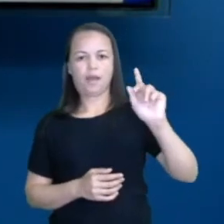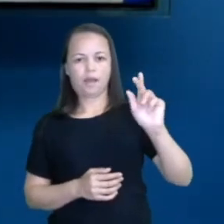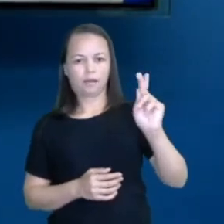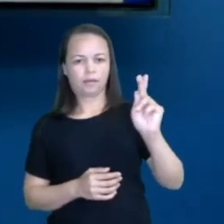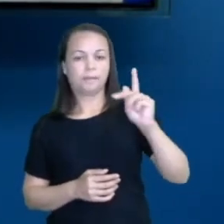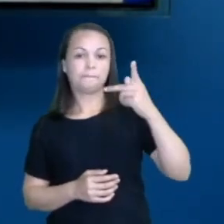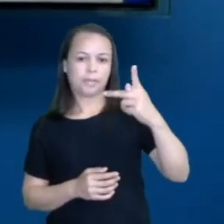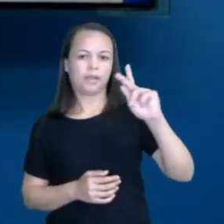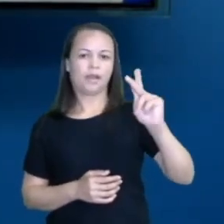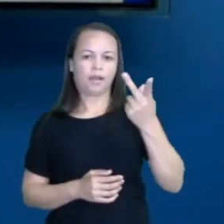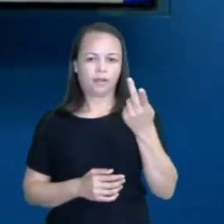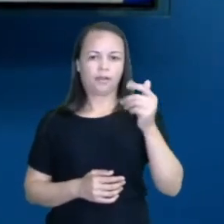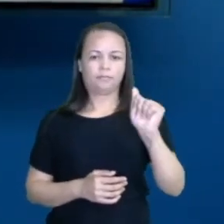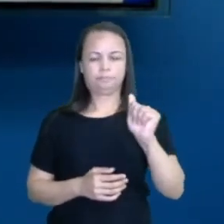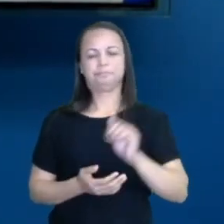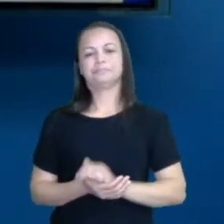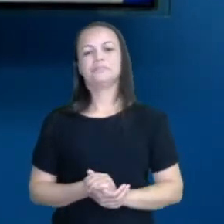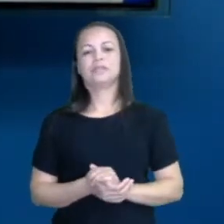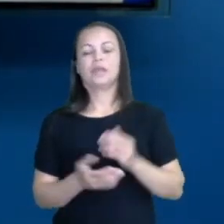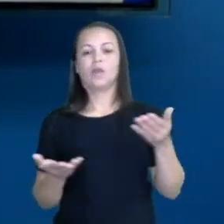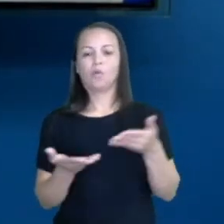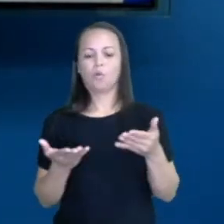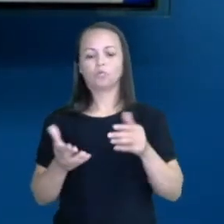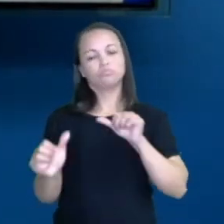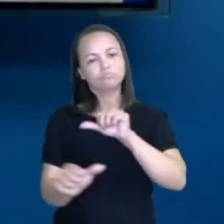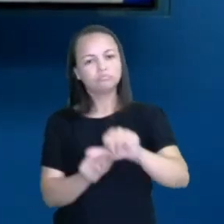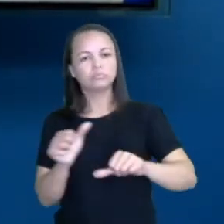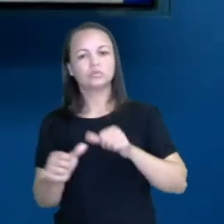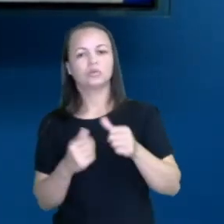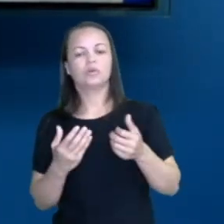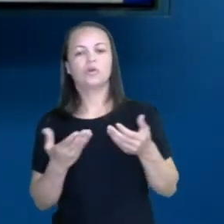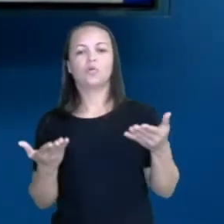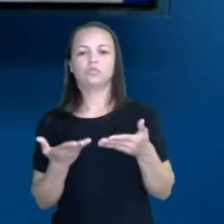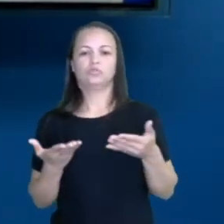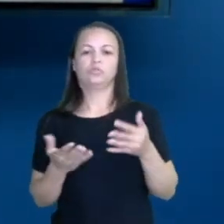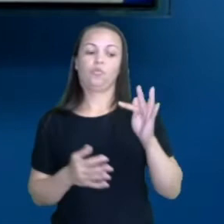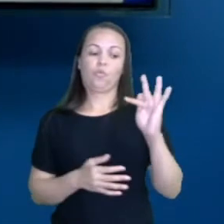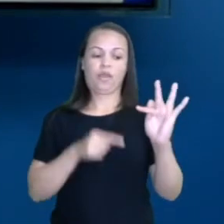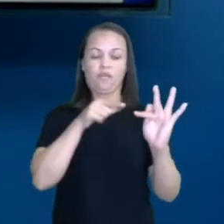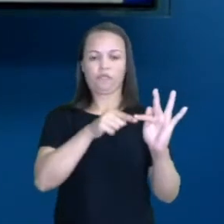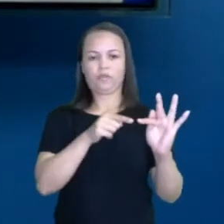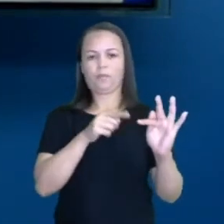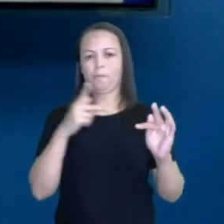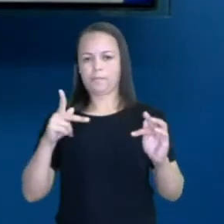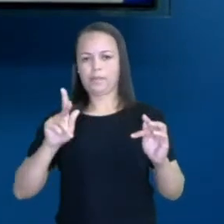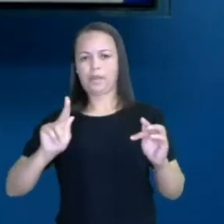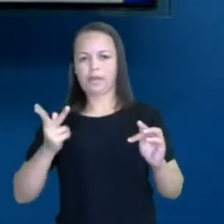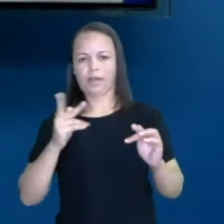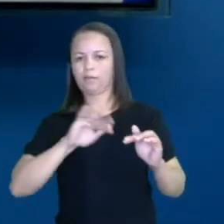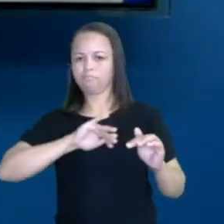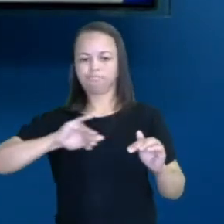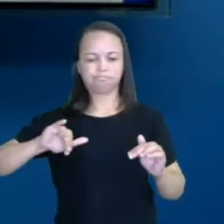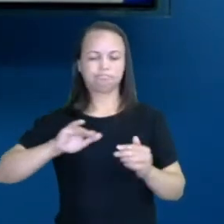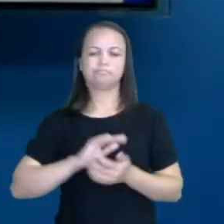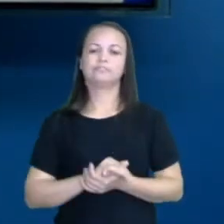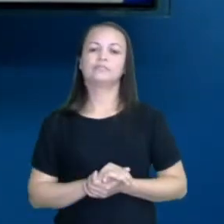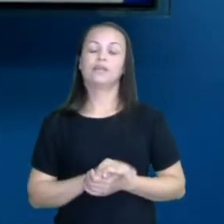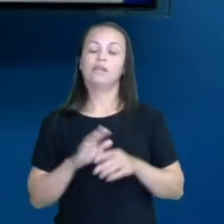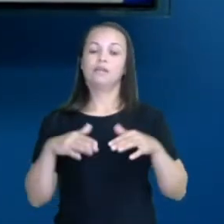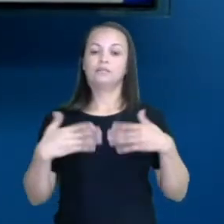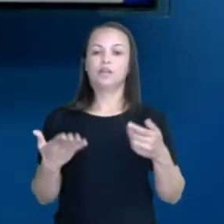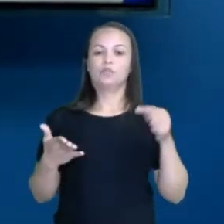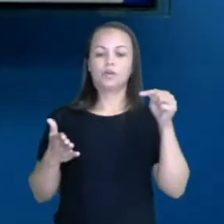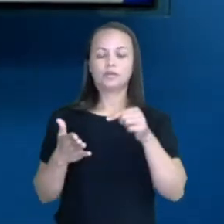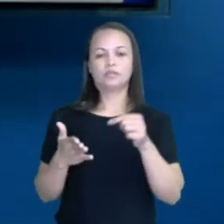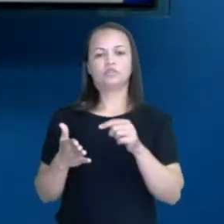apenas com L. O órfão, o órfã, nós escrevemos hoje com F e não mais com PH. Então, essas modificações